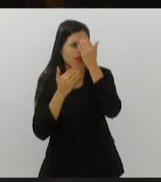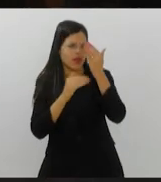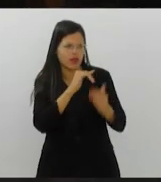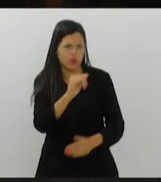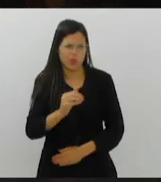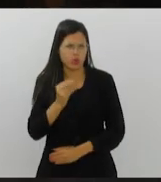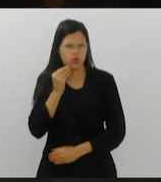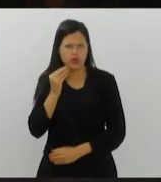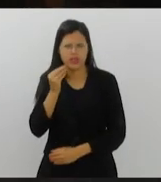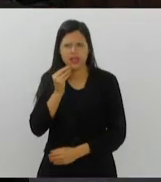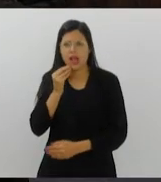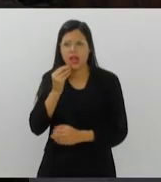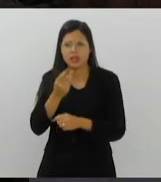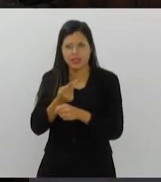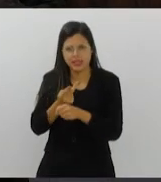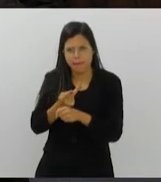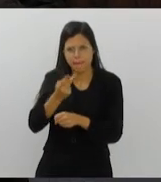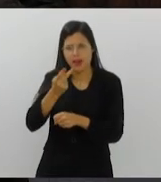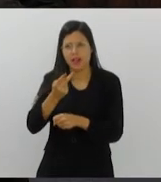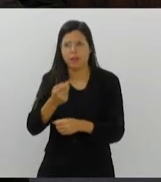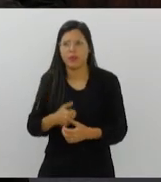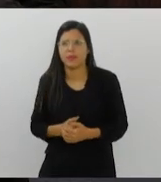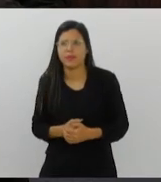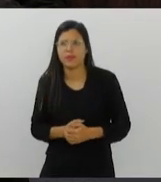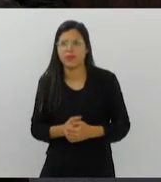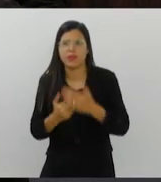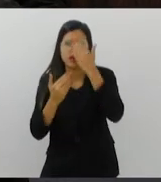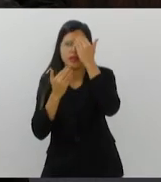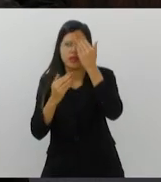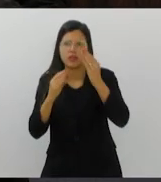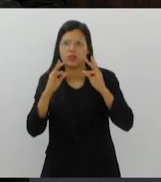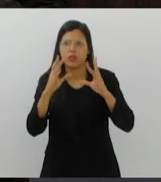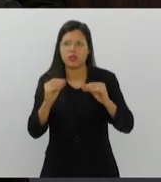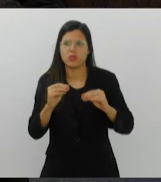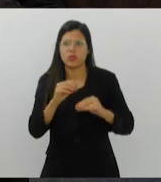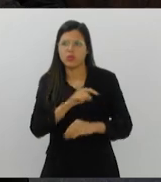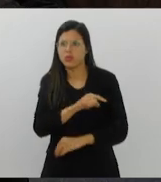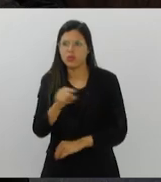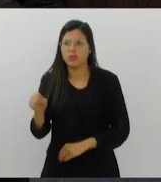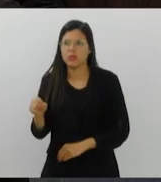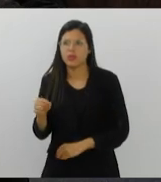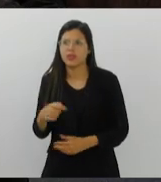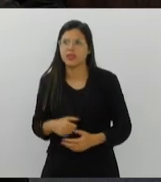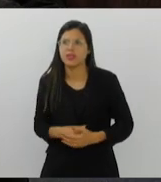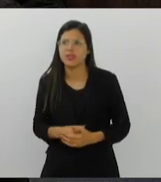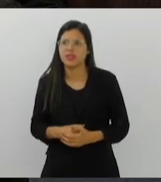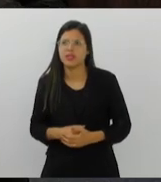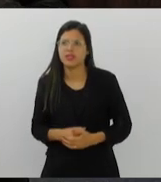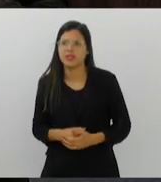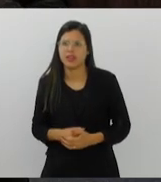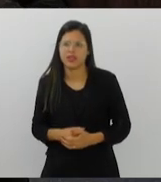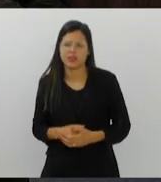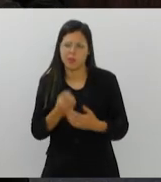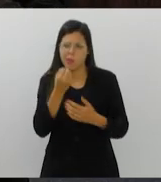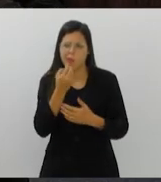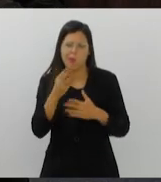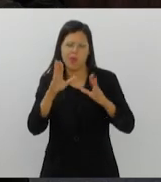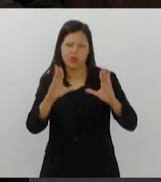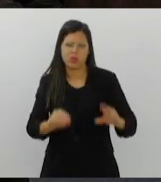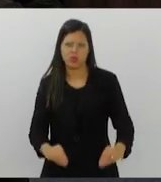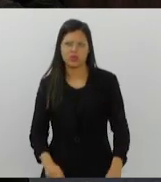este prêmio, tá? E agradeço a todos vocês a forma pela qual estão me escutando. Boa noite.